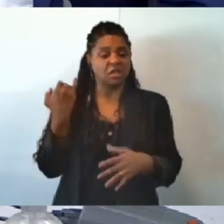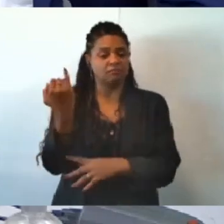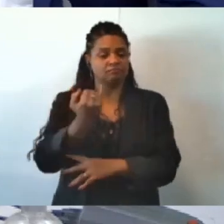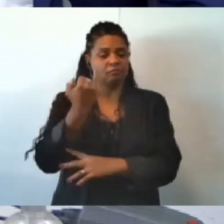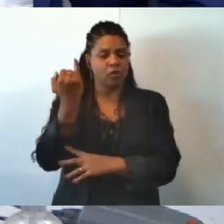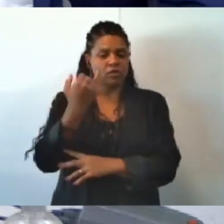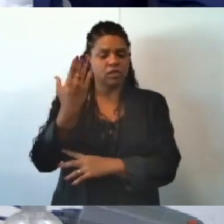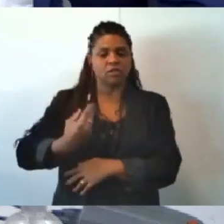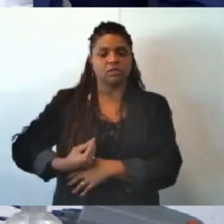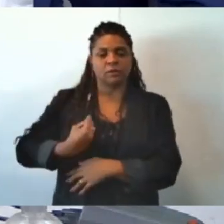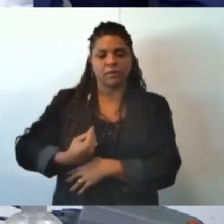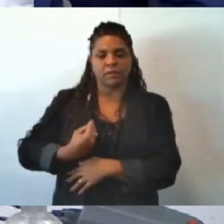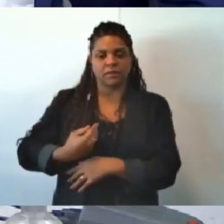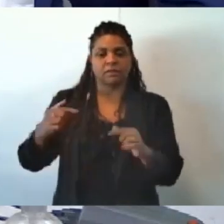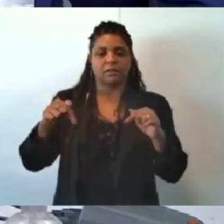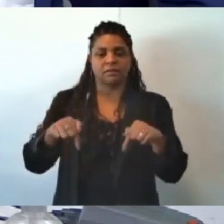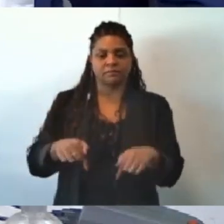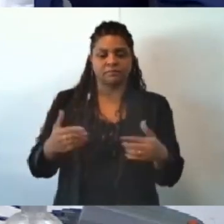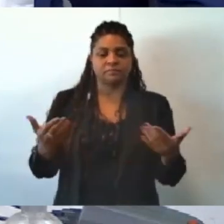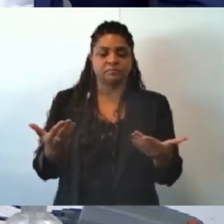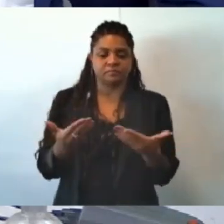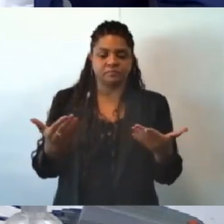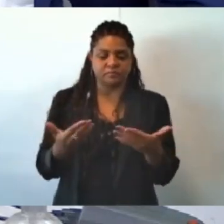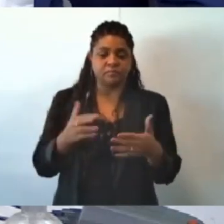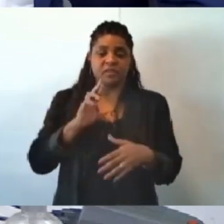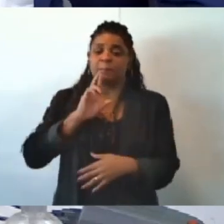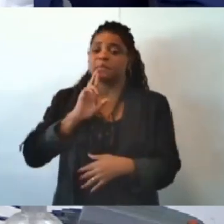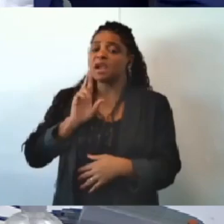hoje, né, para poder tirar essas dúvidas